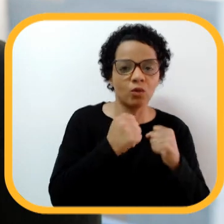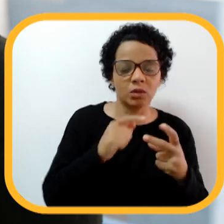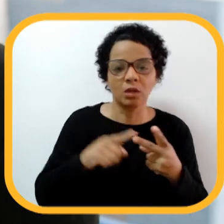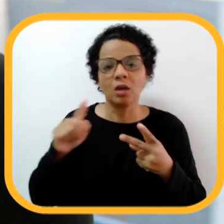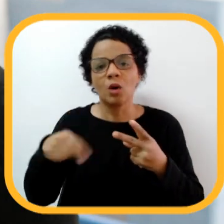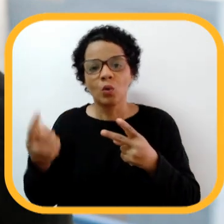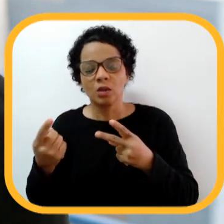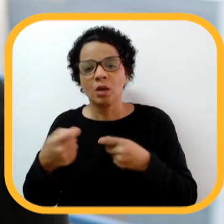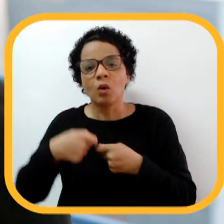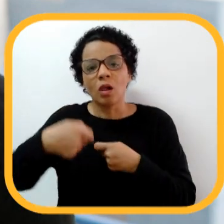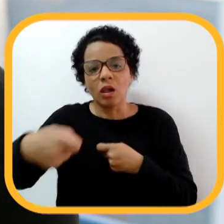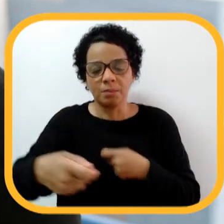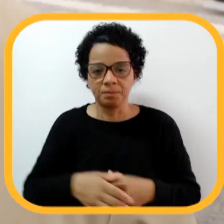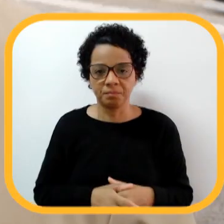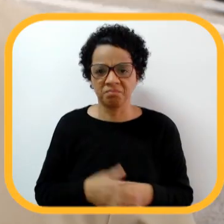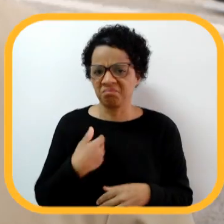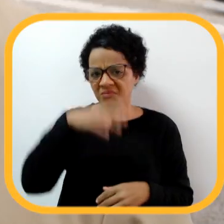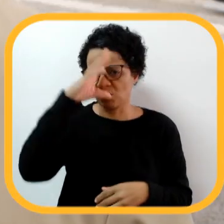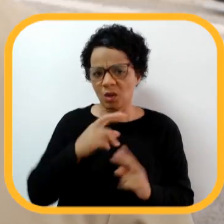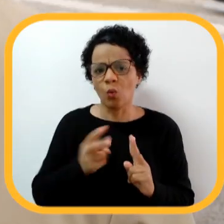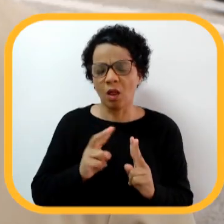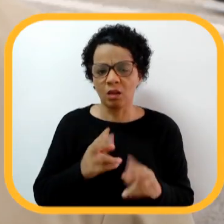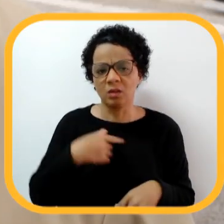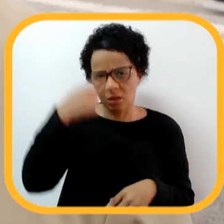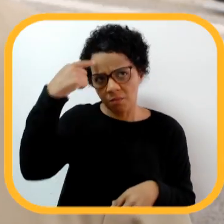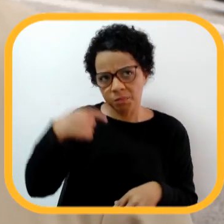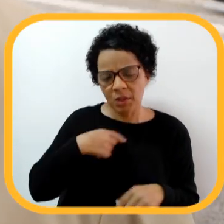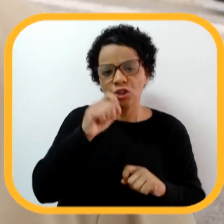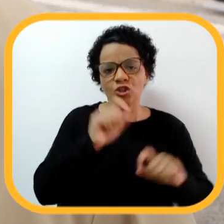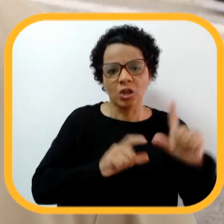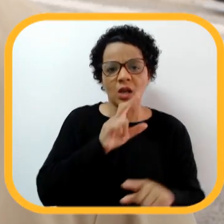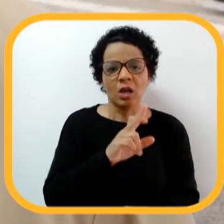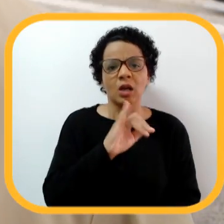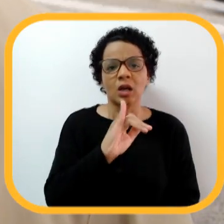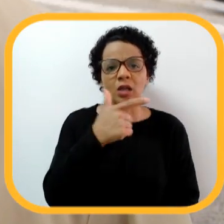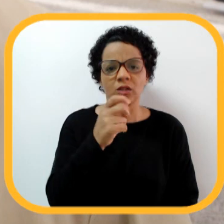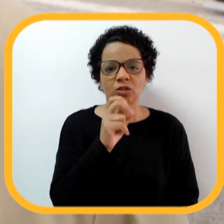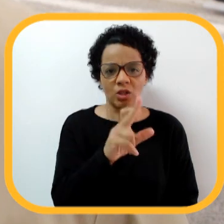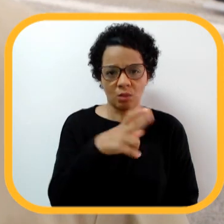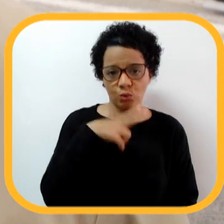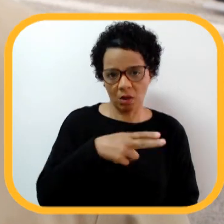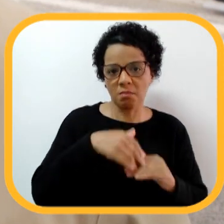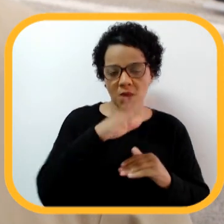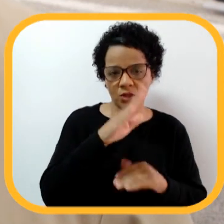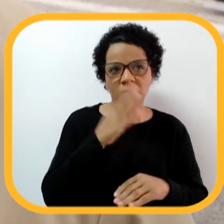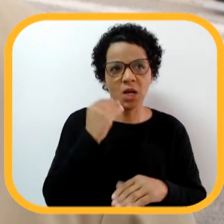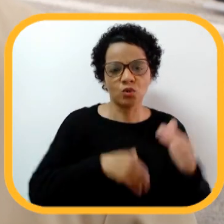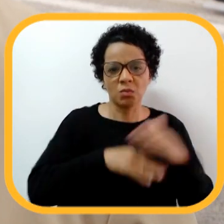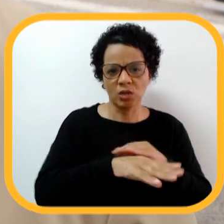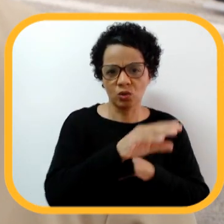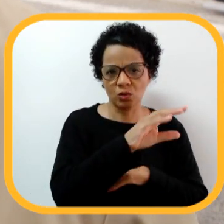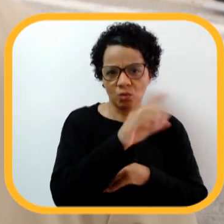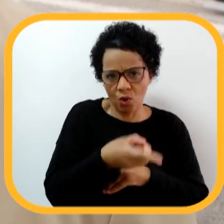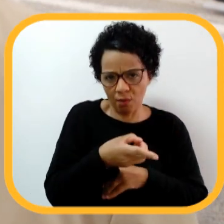magnitude, a outra a intensidade de um sismo. Não faço a mínima ideia. Sei que a escala de Richter é mais usada, pelo menos aqui em Portugal, e acho que vai